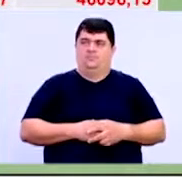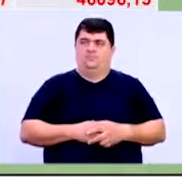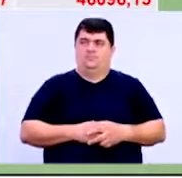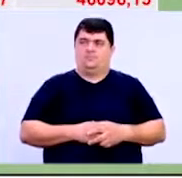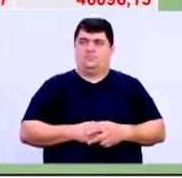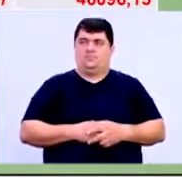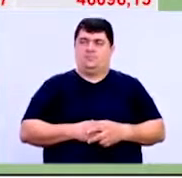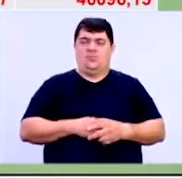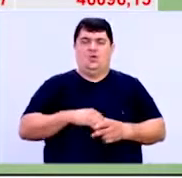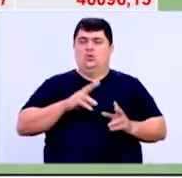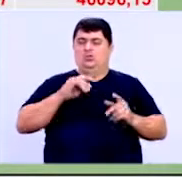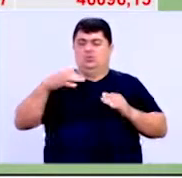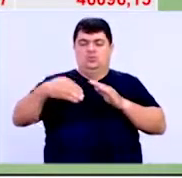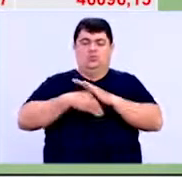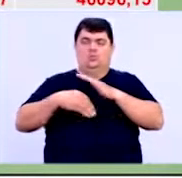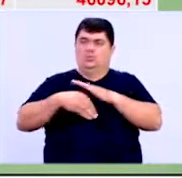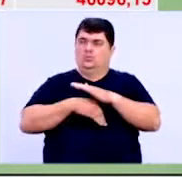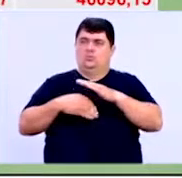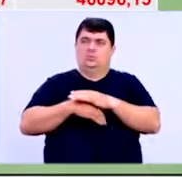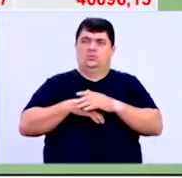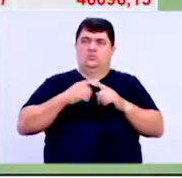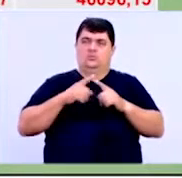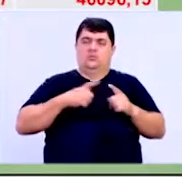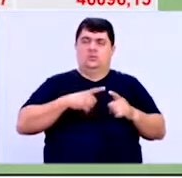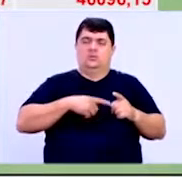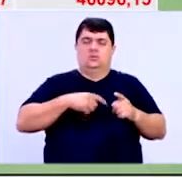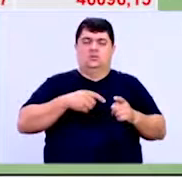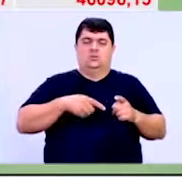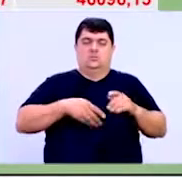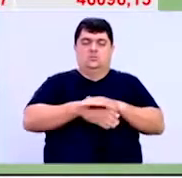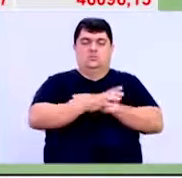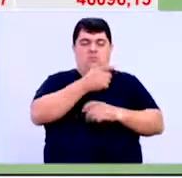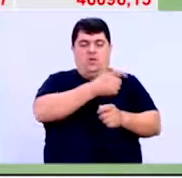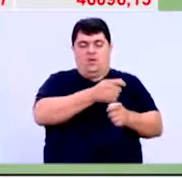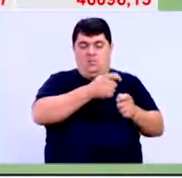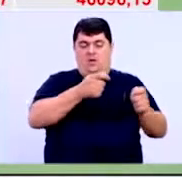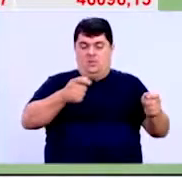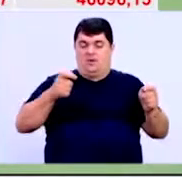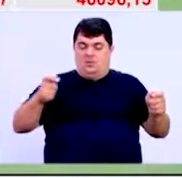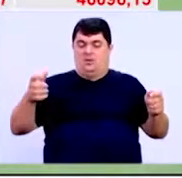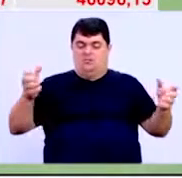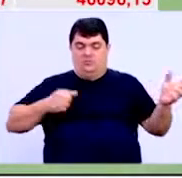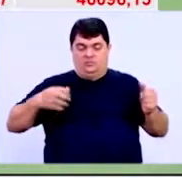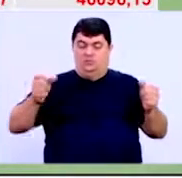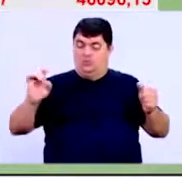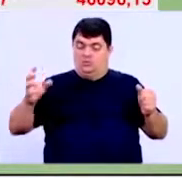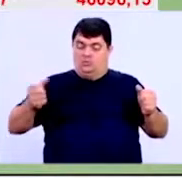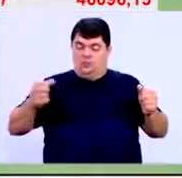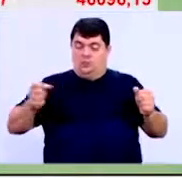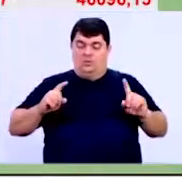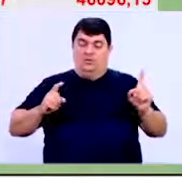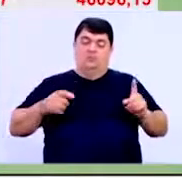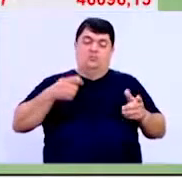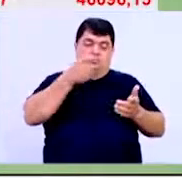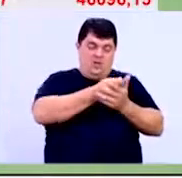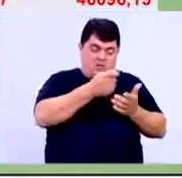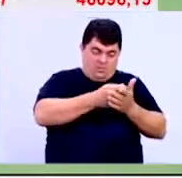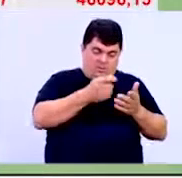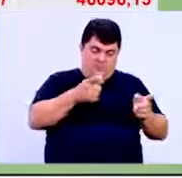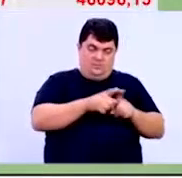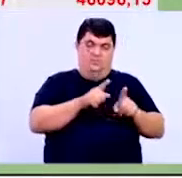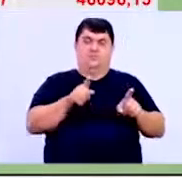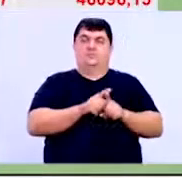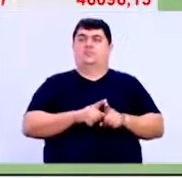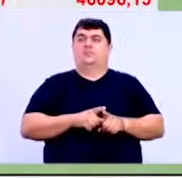inúmeras entradas, mas também com inúmeras saídas. Percebam que a gente vai fazer a